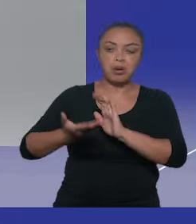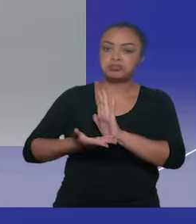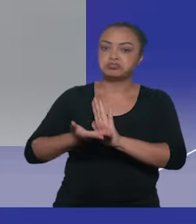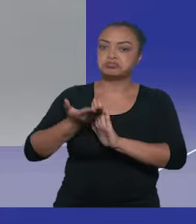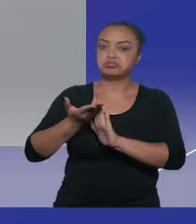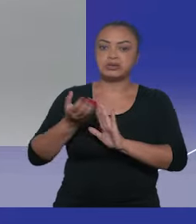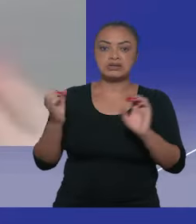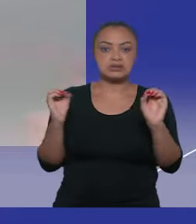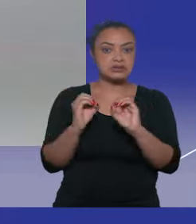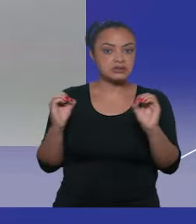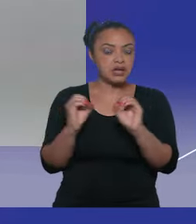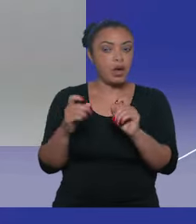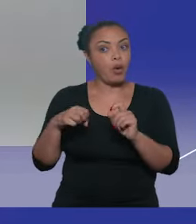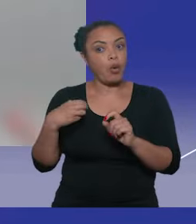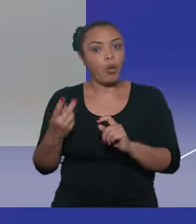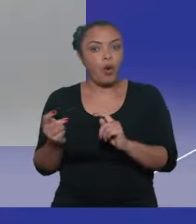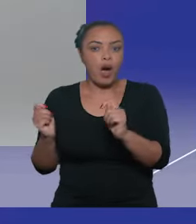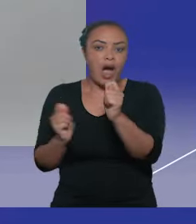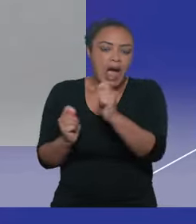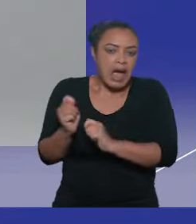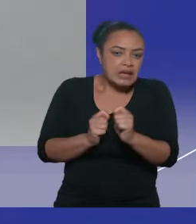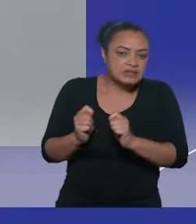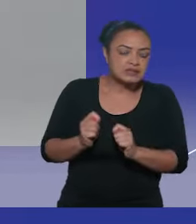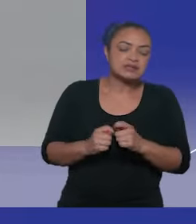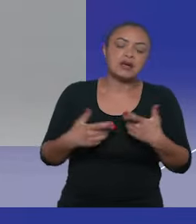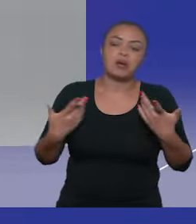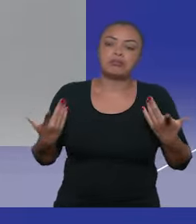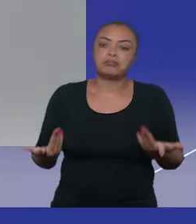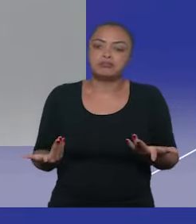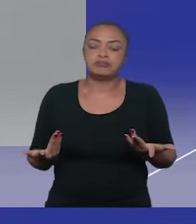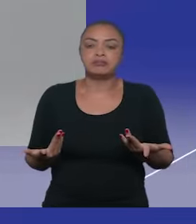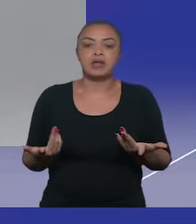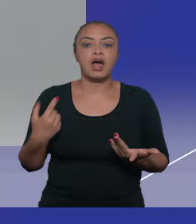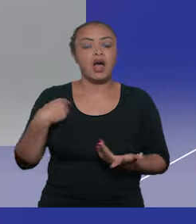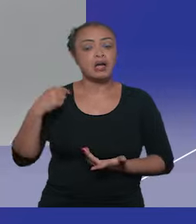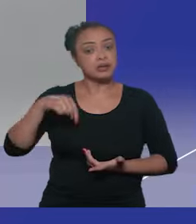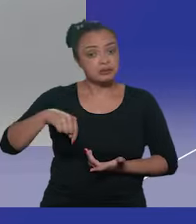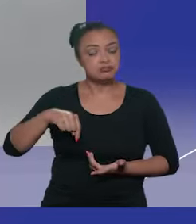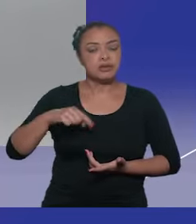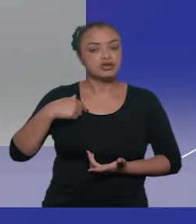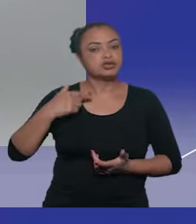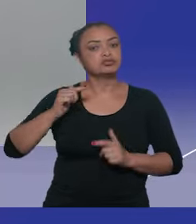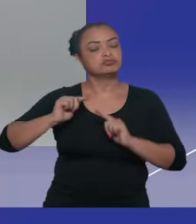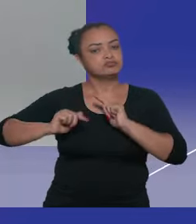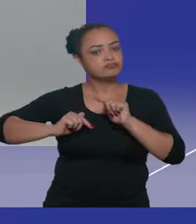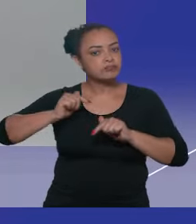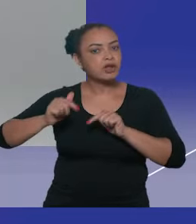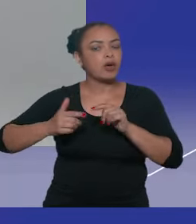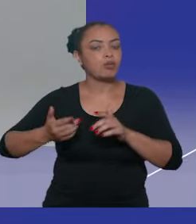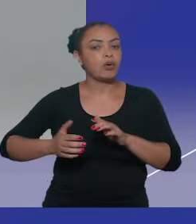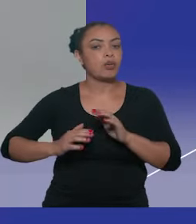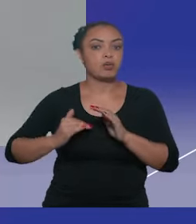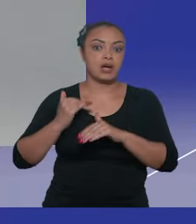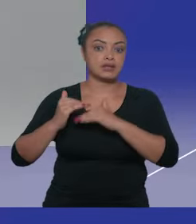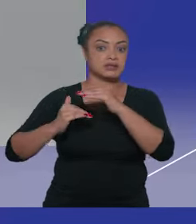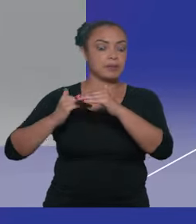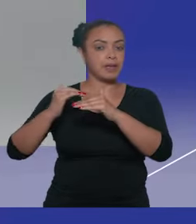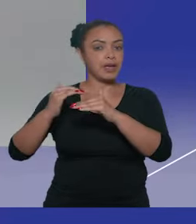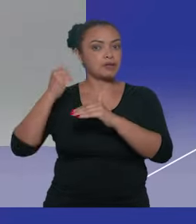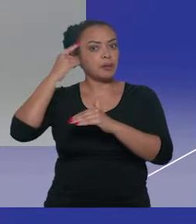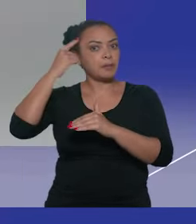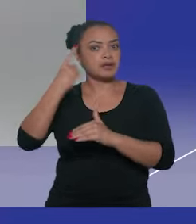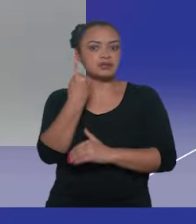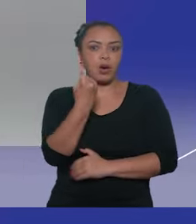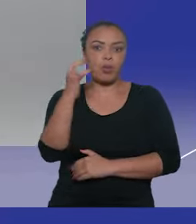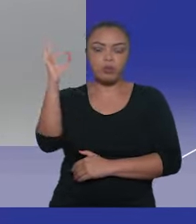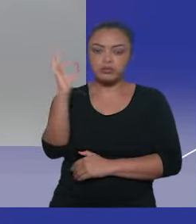crescimento zero. Algumas pessoas apostavam em recessão. Aqui, a gente até trabalhava com crescimento, né? Mas até nós fomos